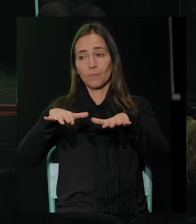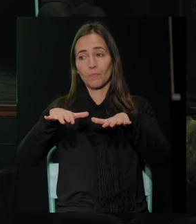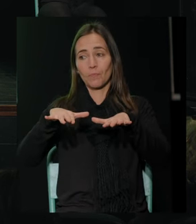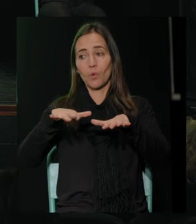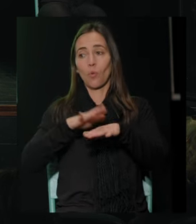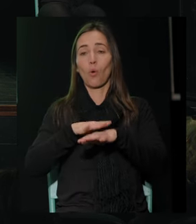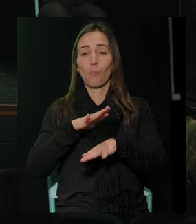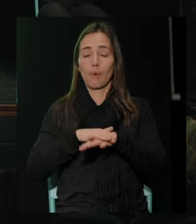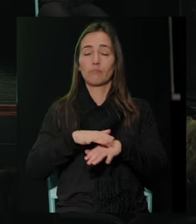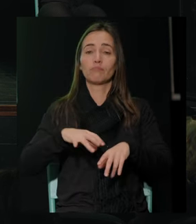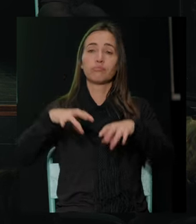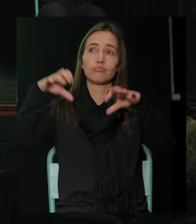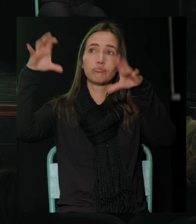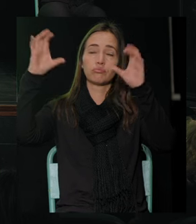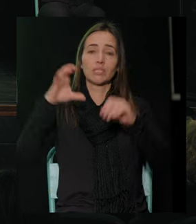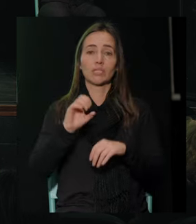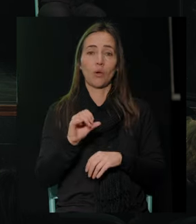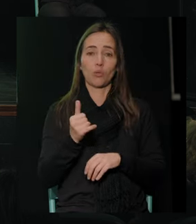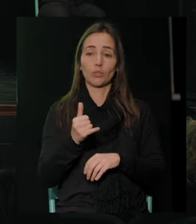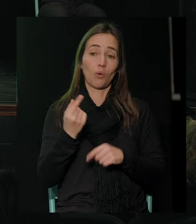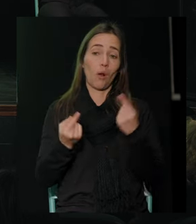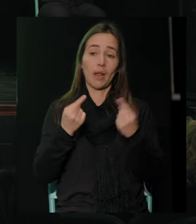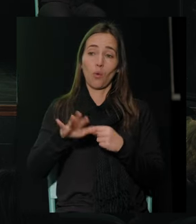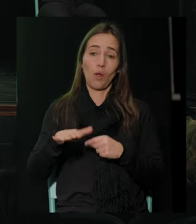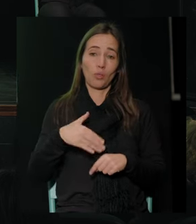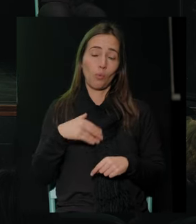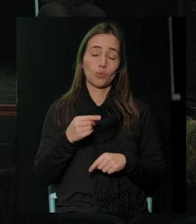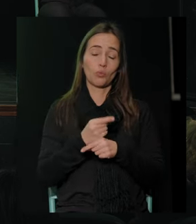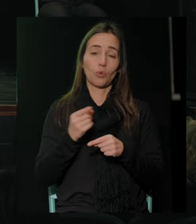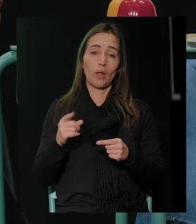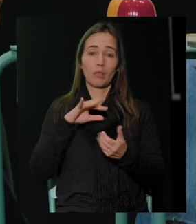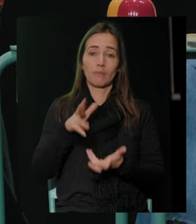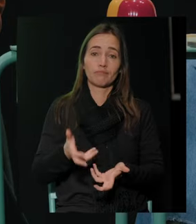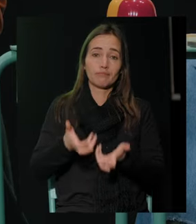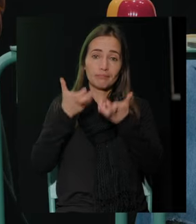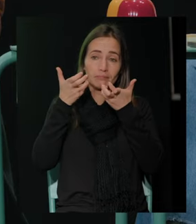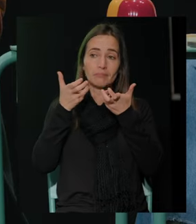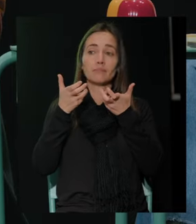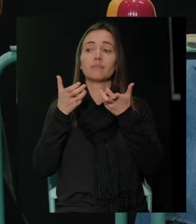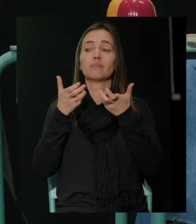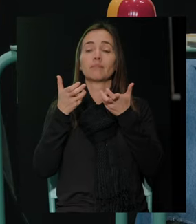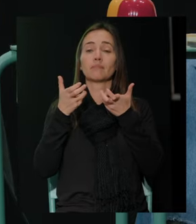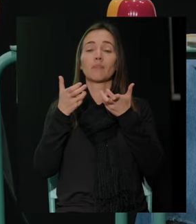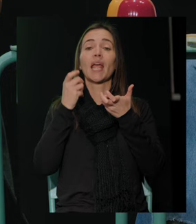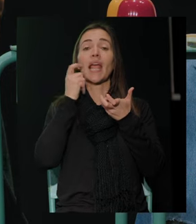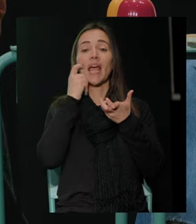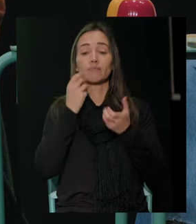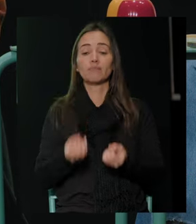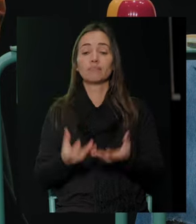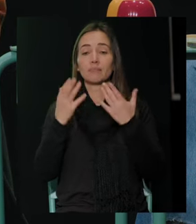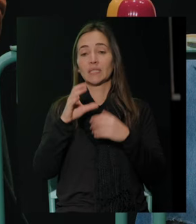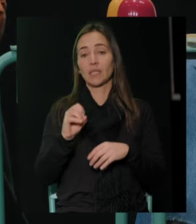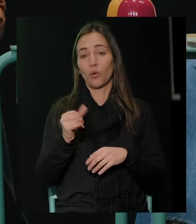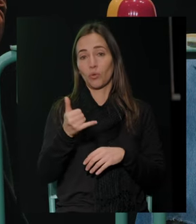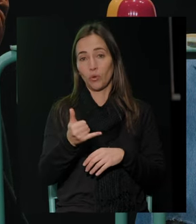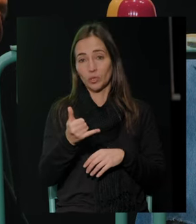por emissões de dióxido de carbono em qualquer parte do mundo, né, fruto do aquecimento global, quem emite esse dióxido de carbono, tanto faz ser